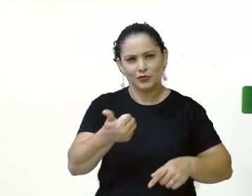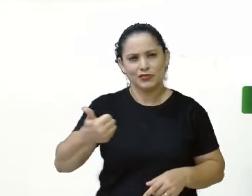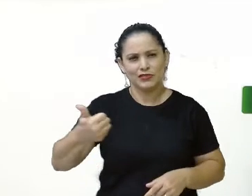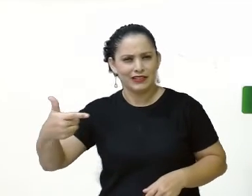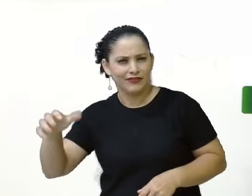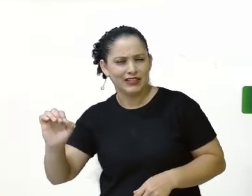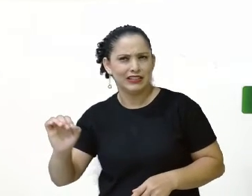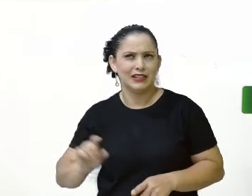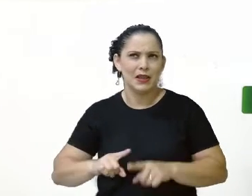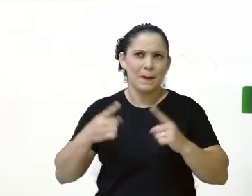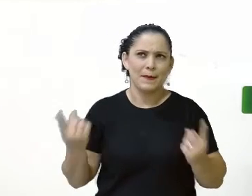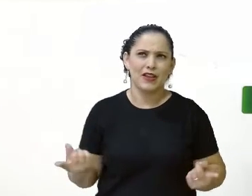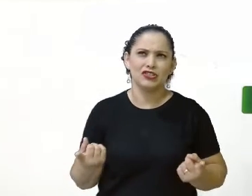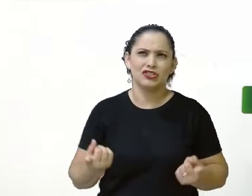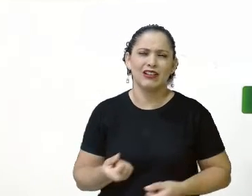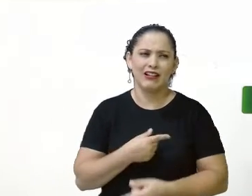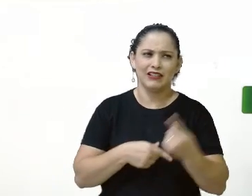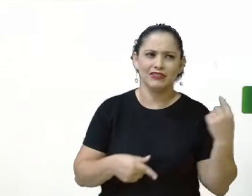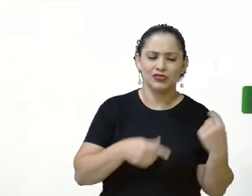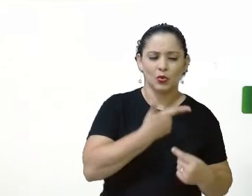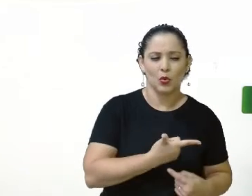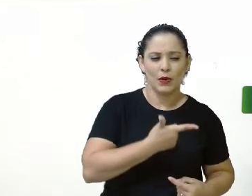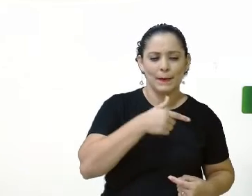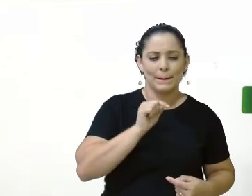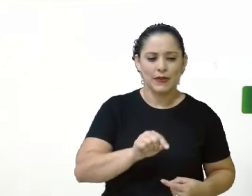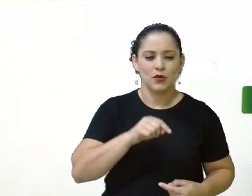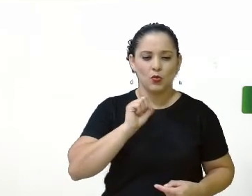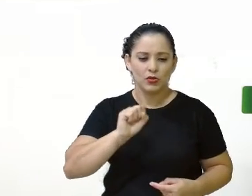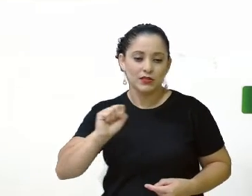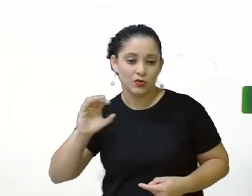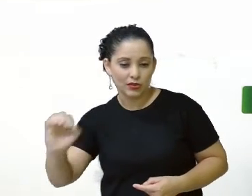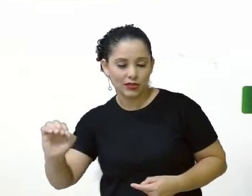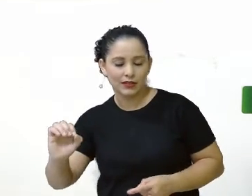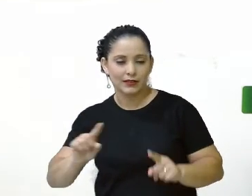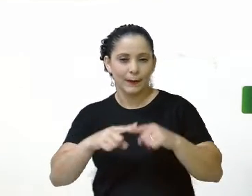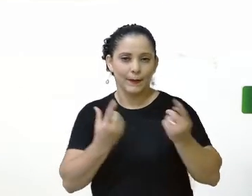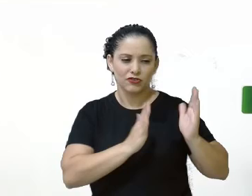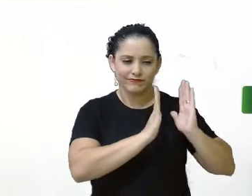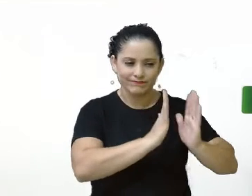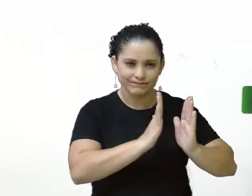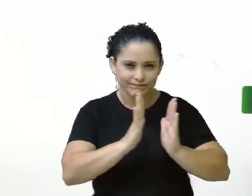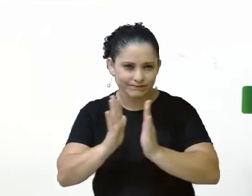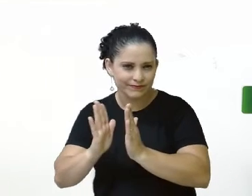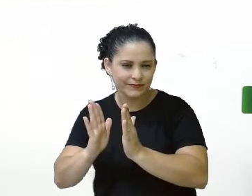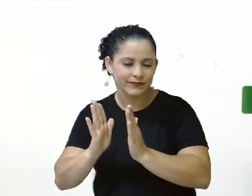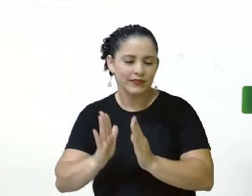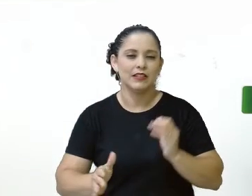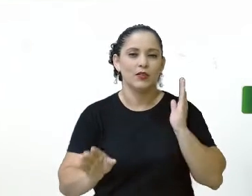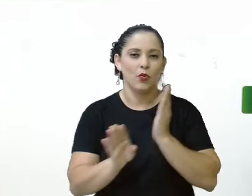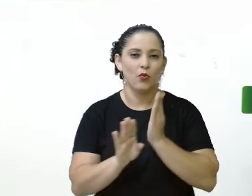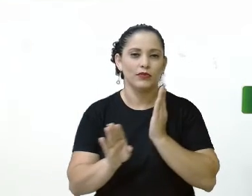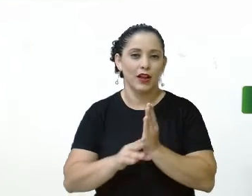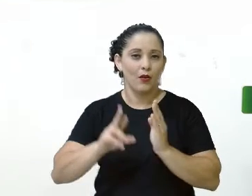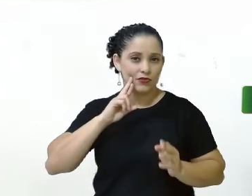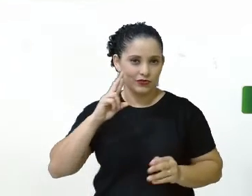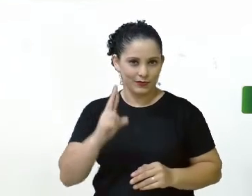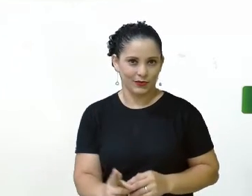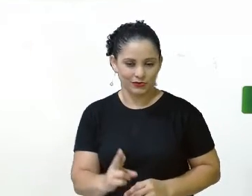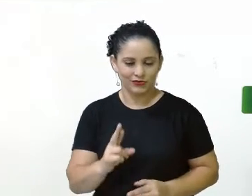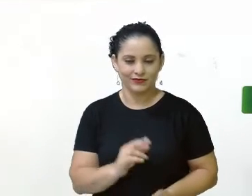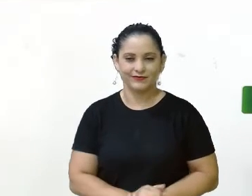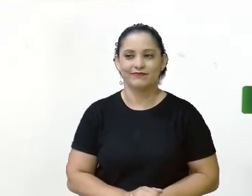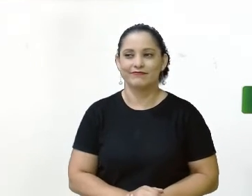era 2.880? Mas a gente vai fazer a divisão por partes e encontrar o resultado final,